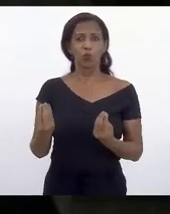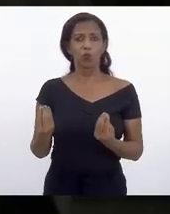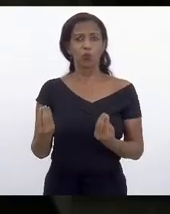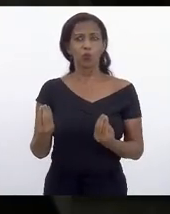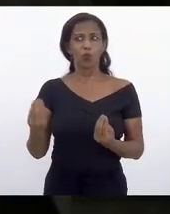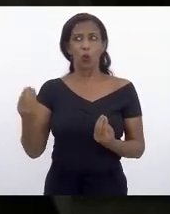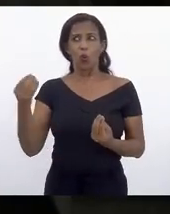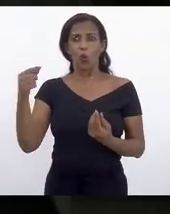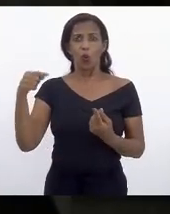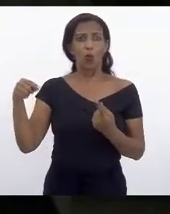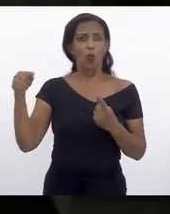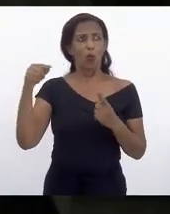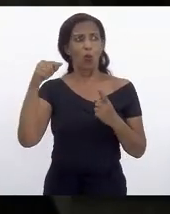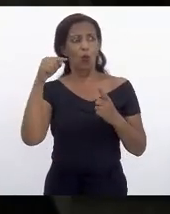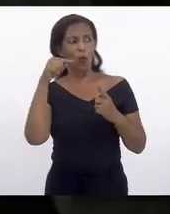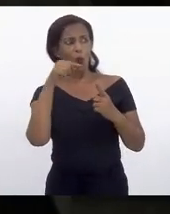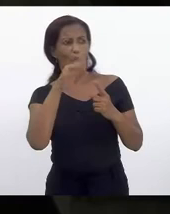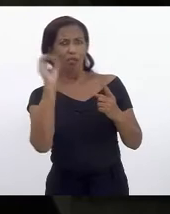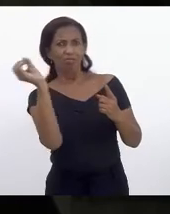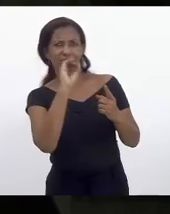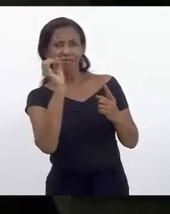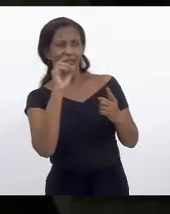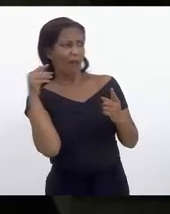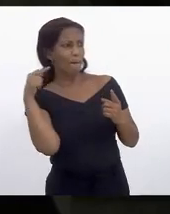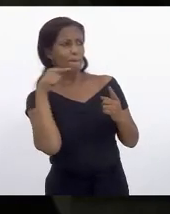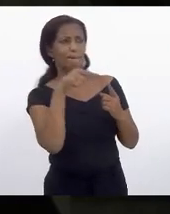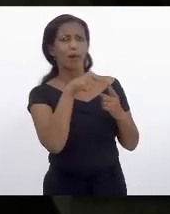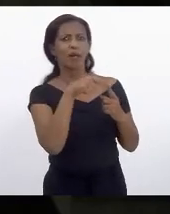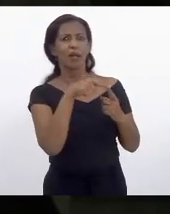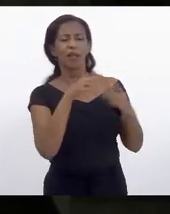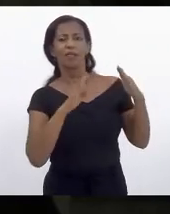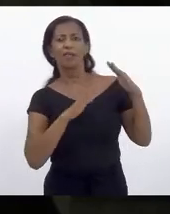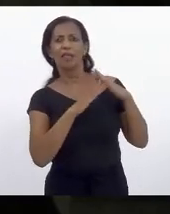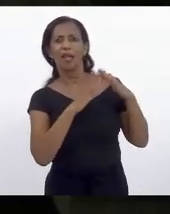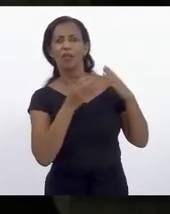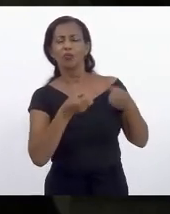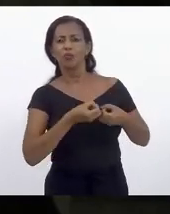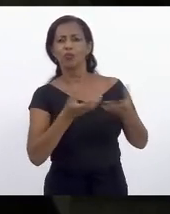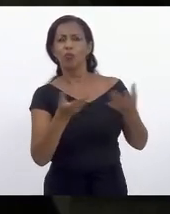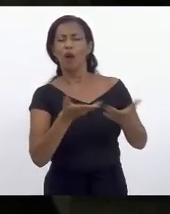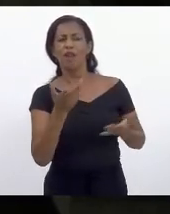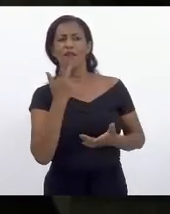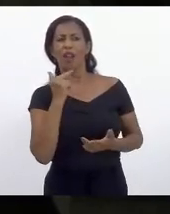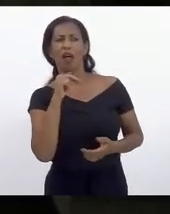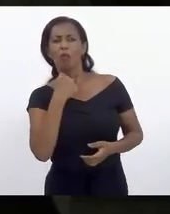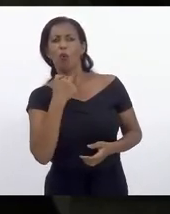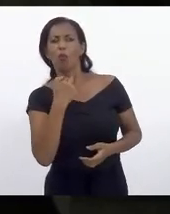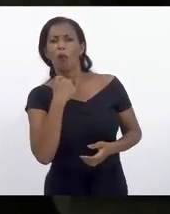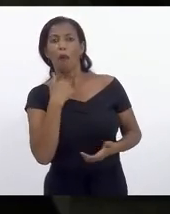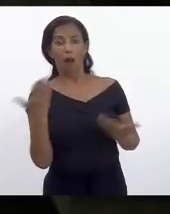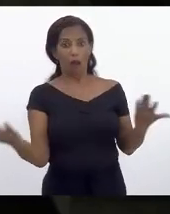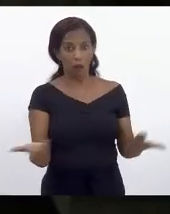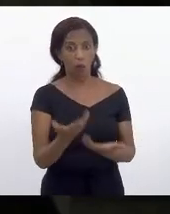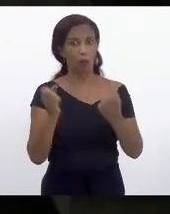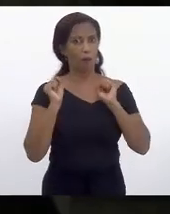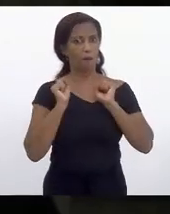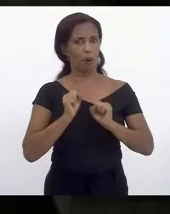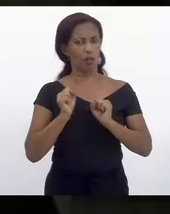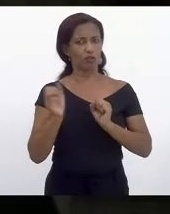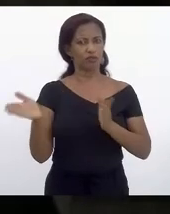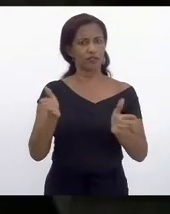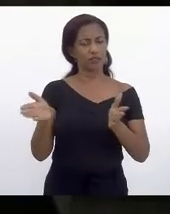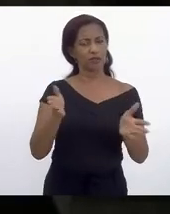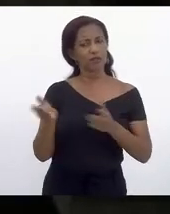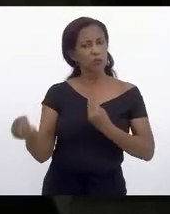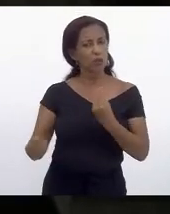consideravam algo inatacável, algo inamovível, que é o chamado teto de gastos. Fazendo isso por meio, por um